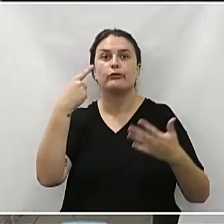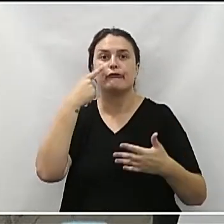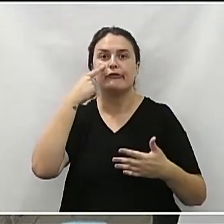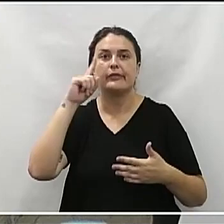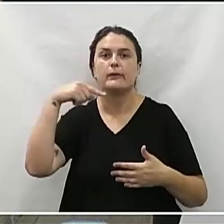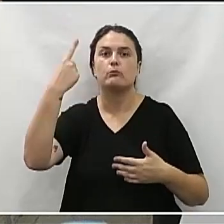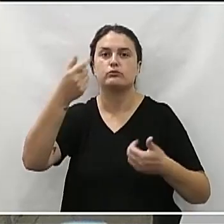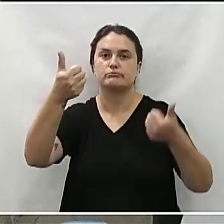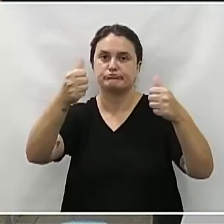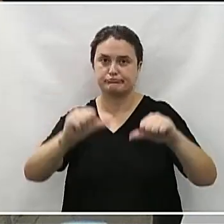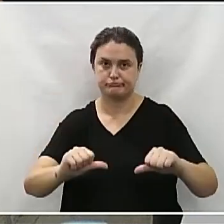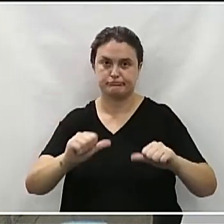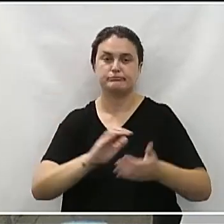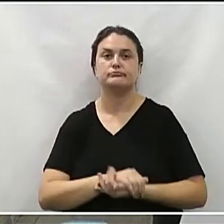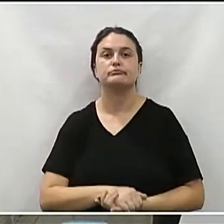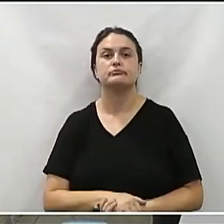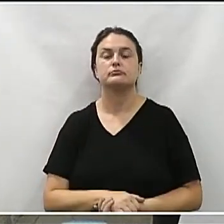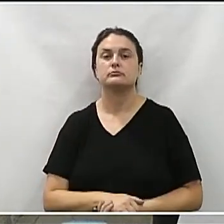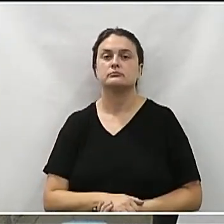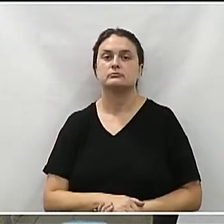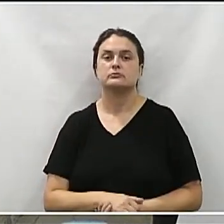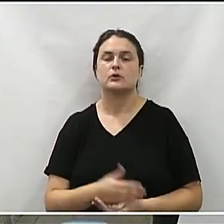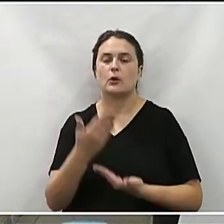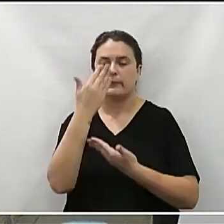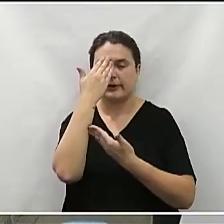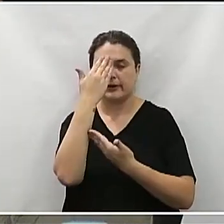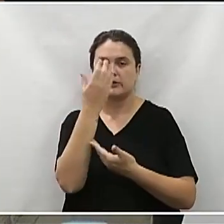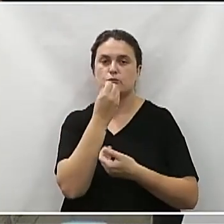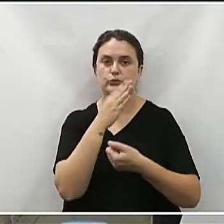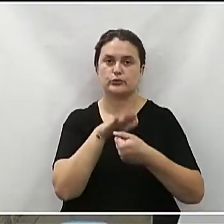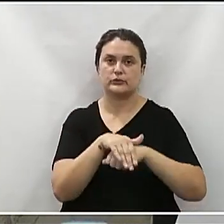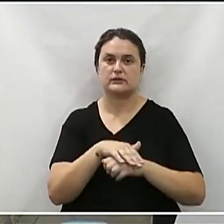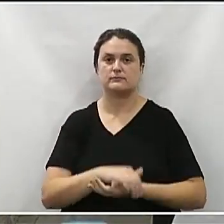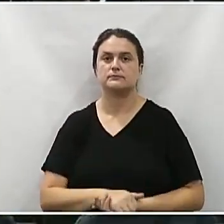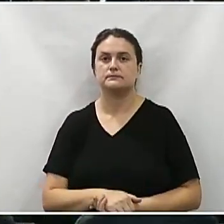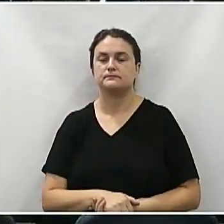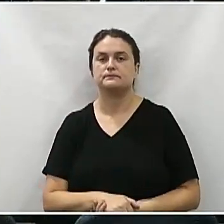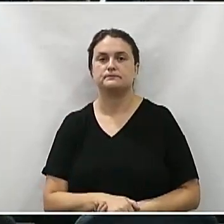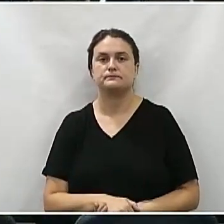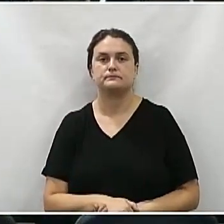talvez seja tarde demais seria isso muito obrigado boa noite